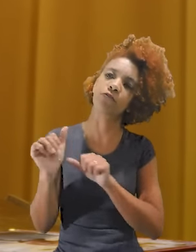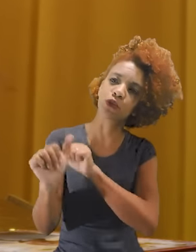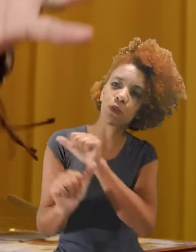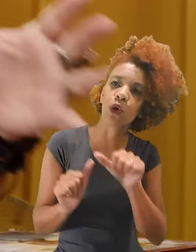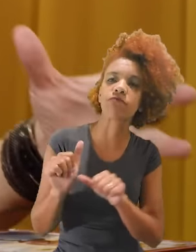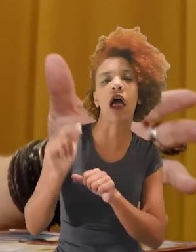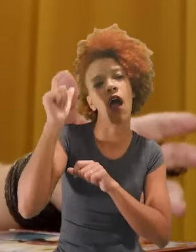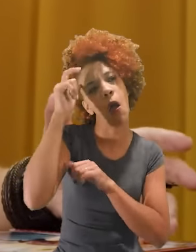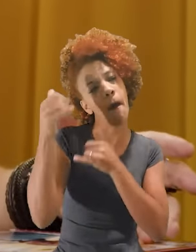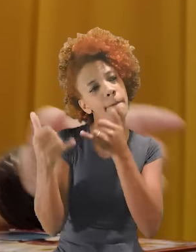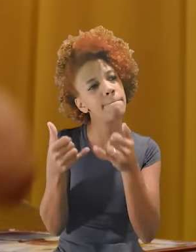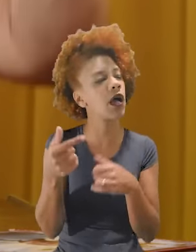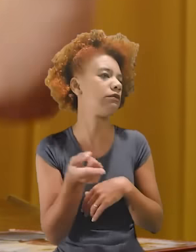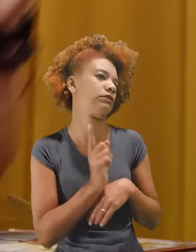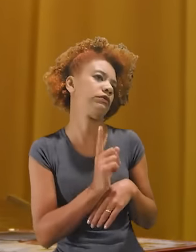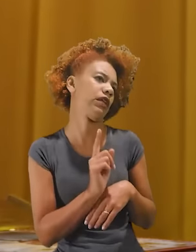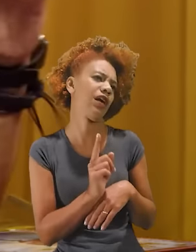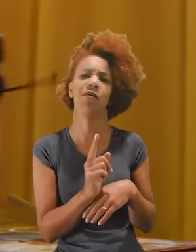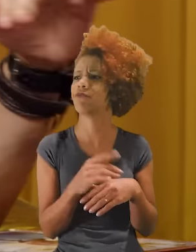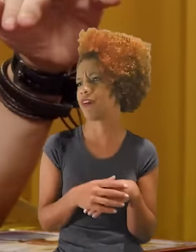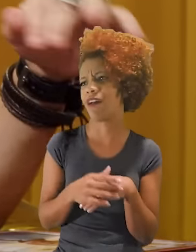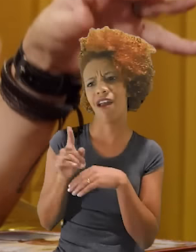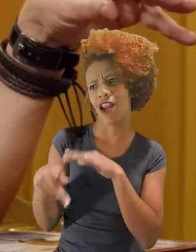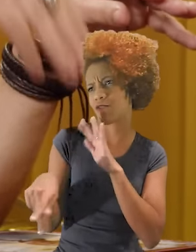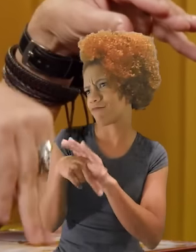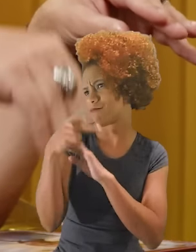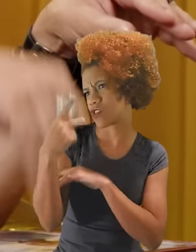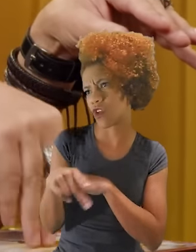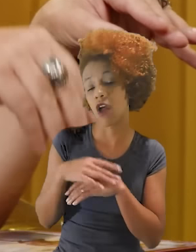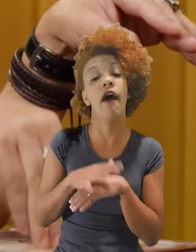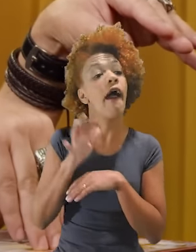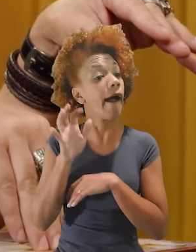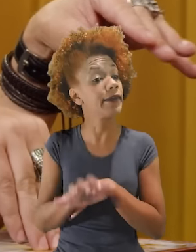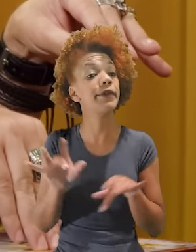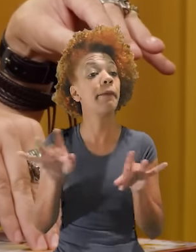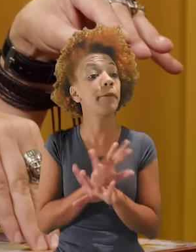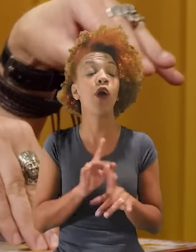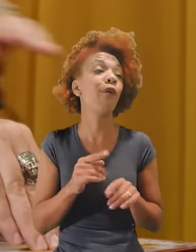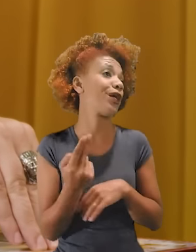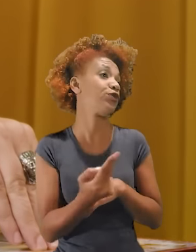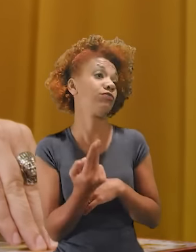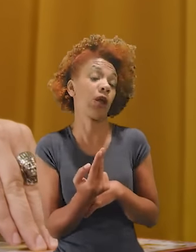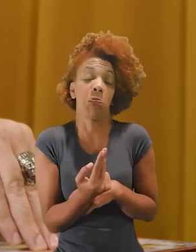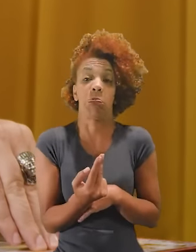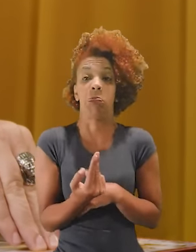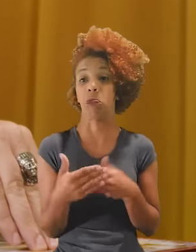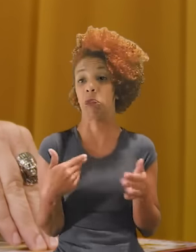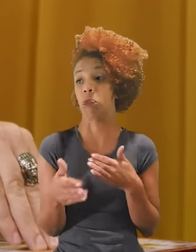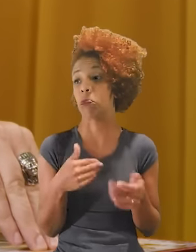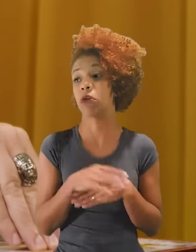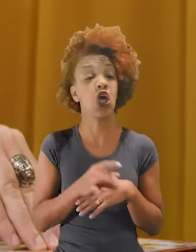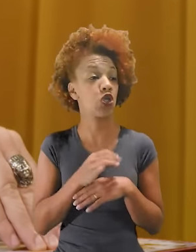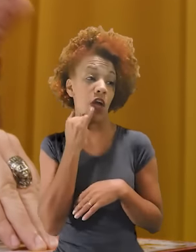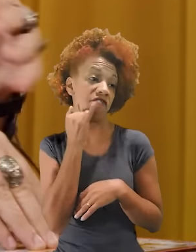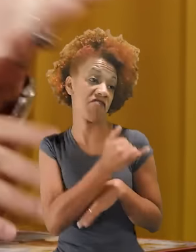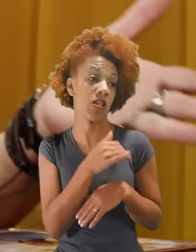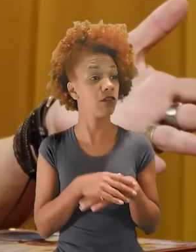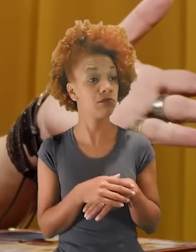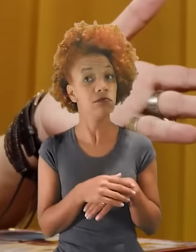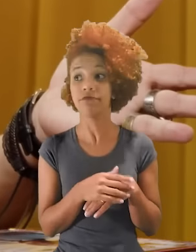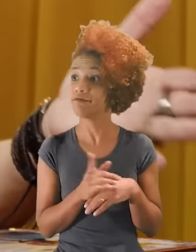mudar o parque pra tal, o acionista fala não, o outro. Lá era ele e acabou, cara. Ó, vai ser assim. Ah, mas assim não dá. Dane-se, eu só tô informando vocês.